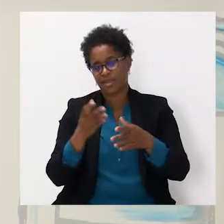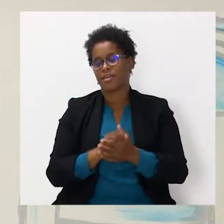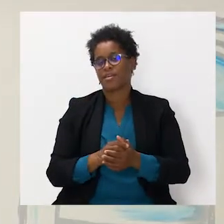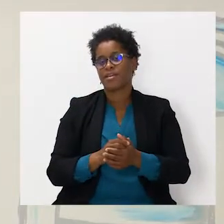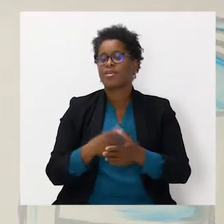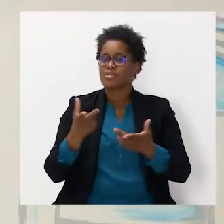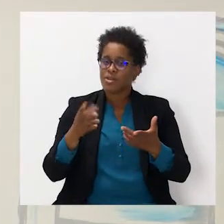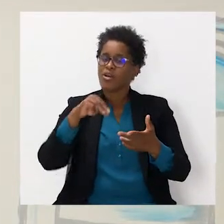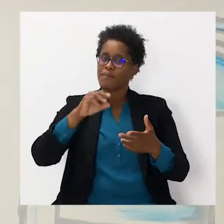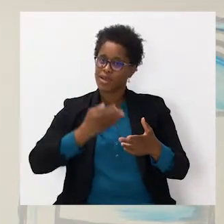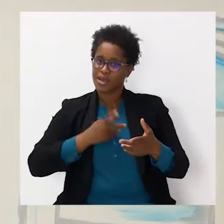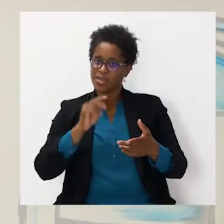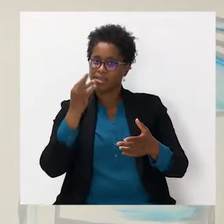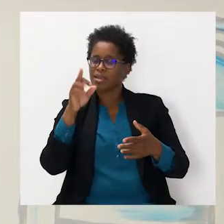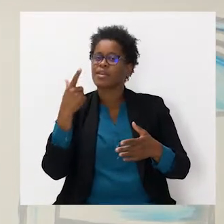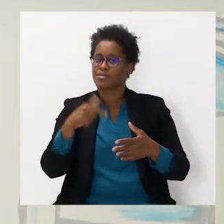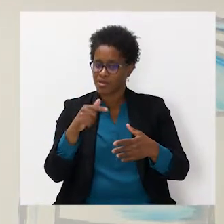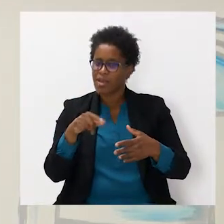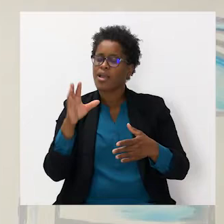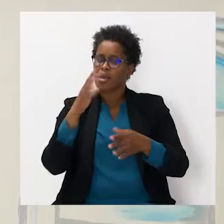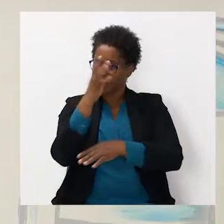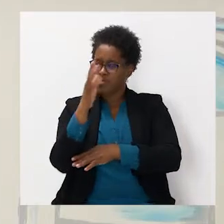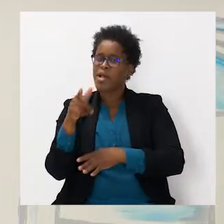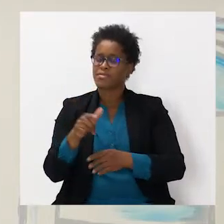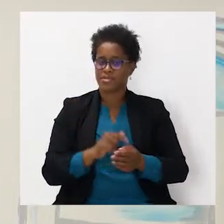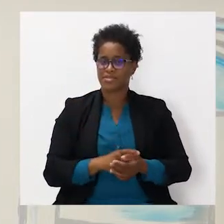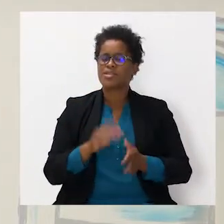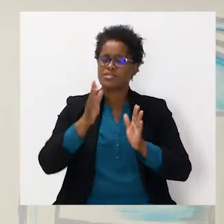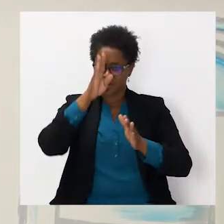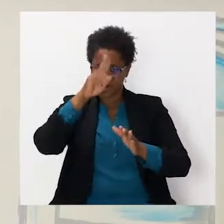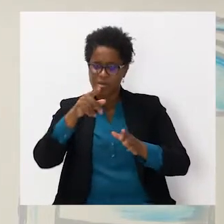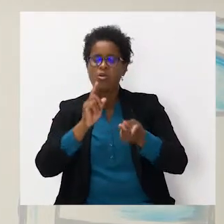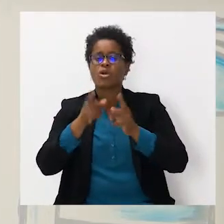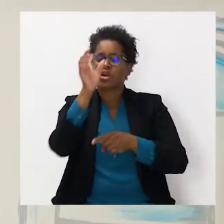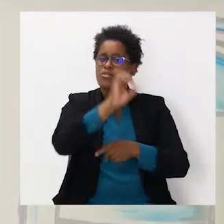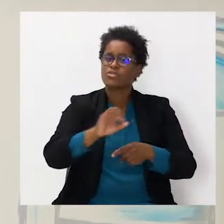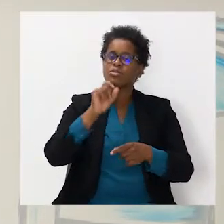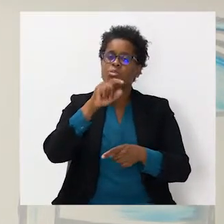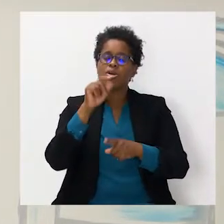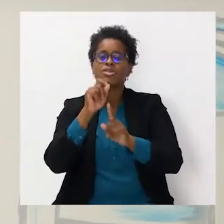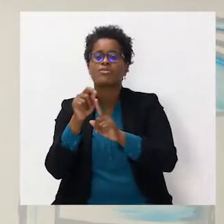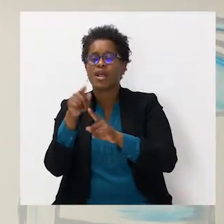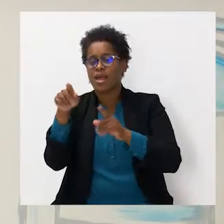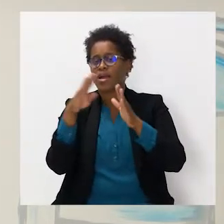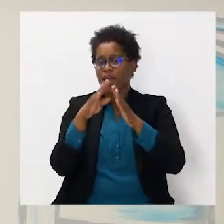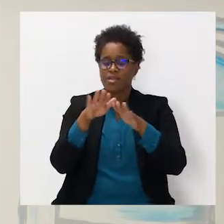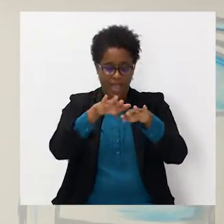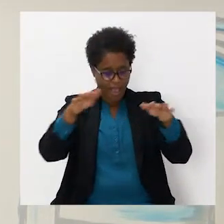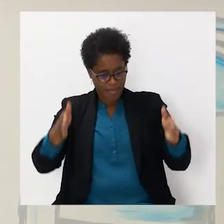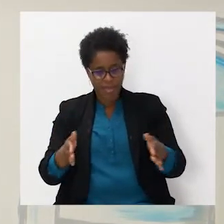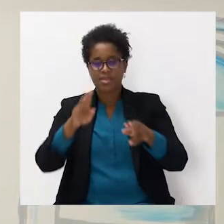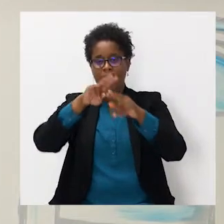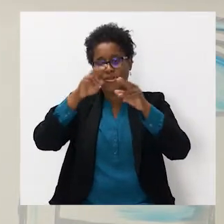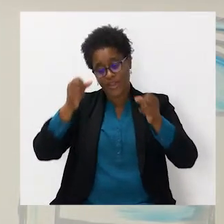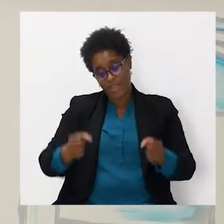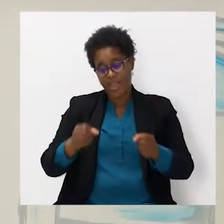madeira vem das plantas, isso já sabiam. O que é que vocês podem identificar lá em casa que vem das plantas? As mesas, as